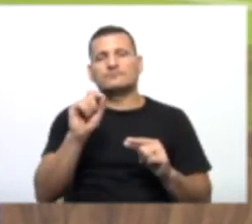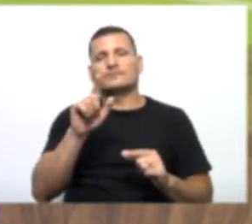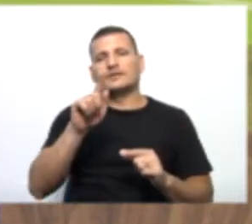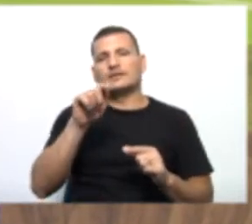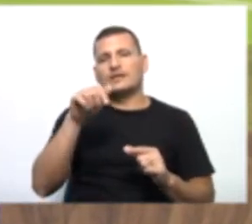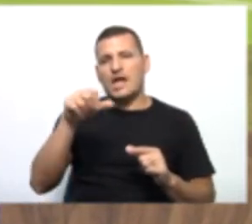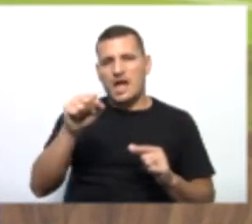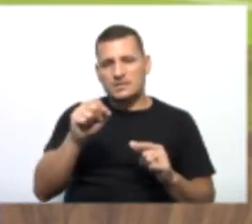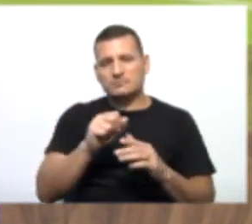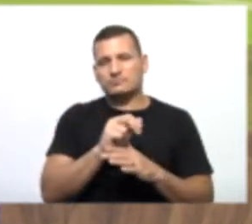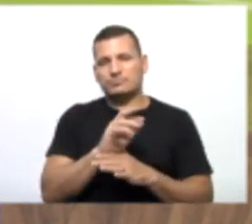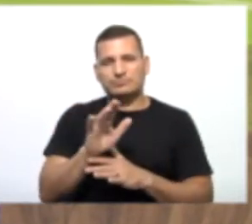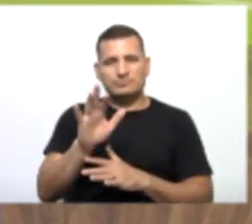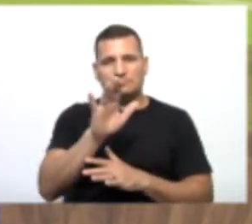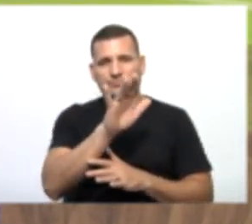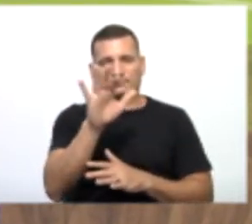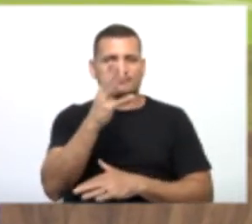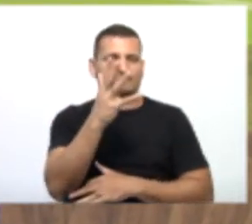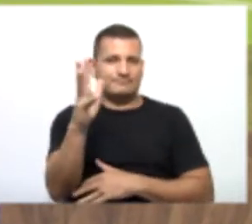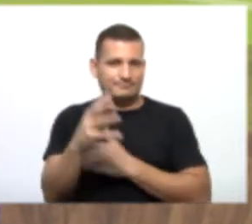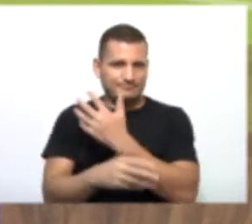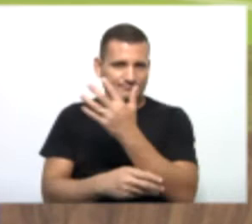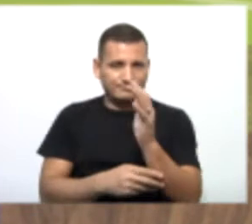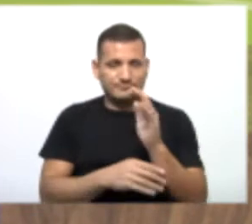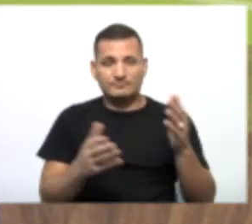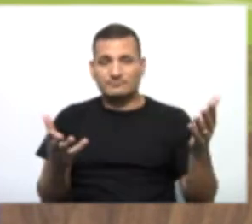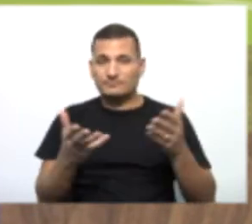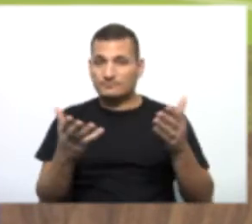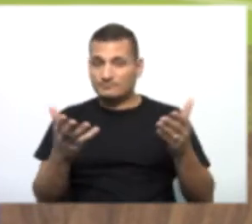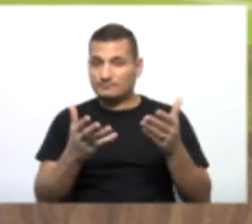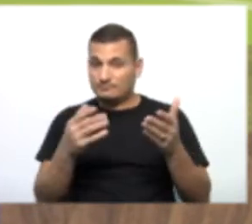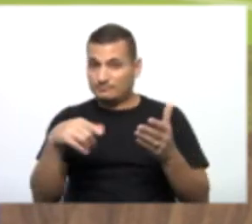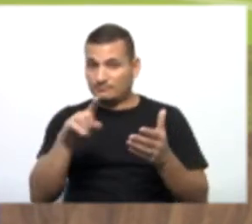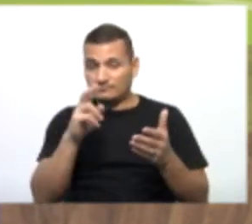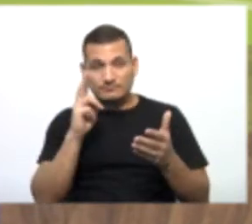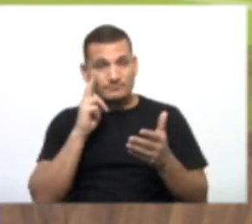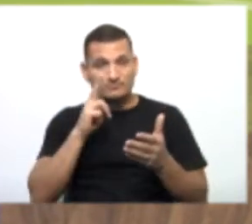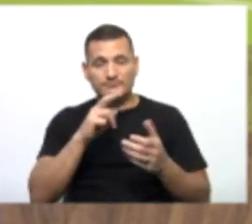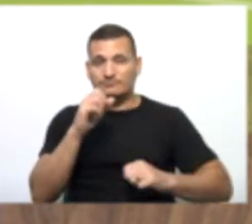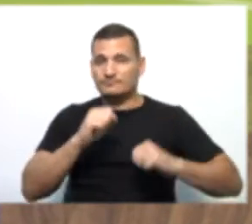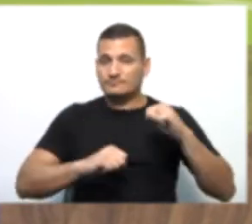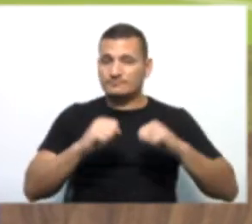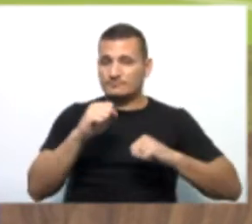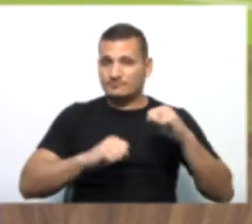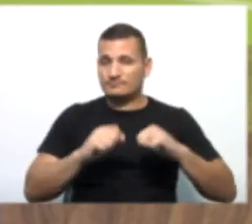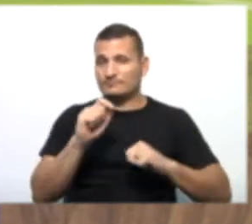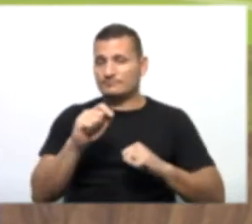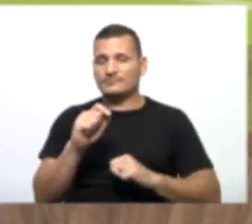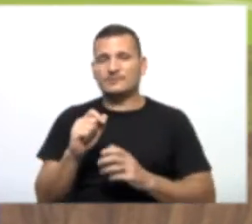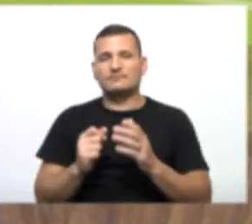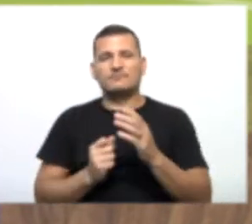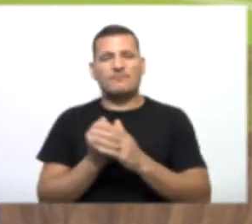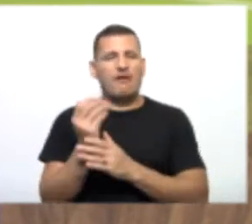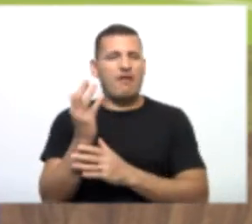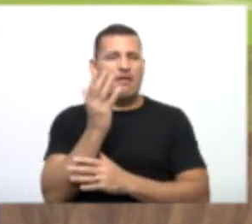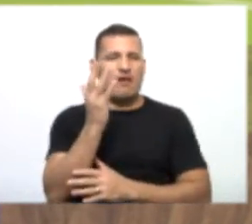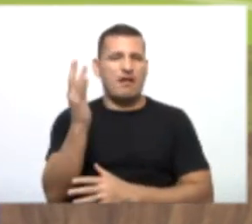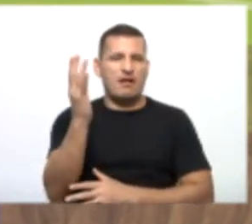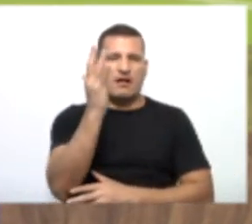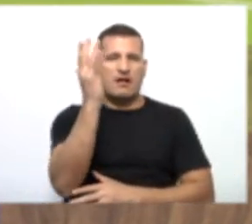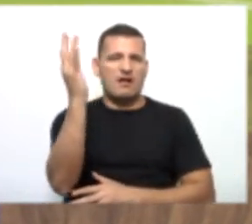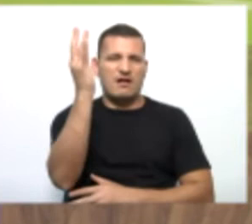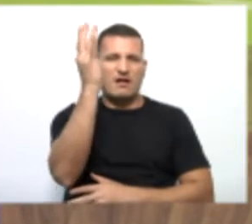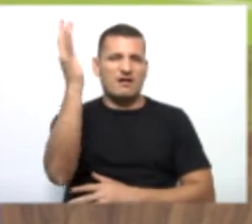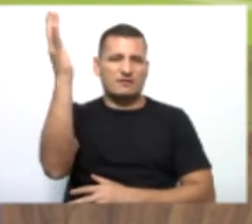aí, né, dessa emissão desses gases na natureza. Hoje em dia, se você vê uma fábrica soltando muita fumaça,